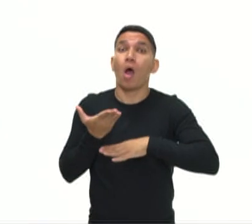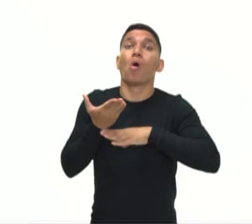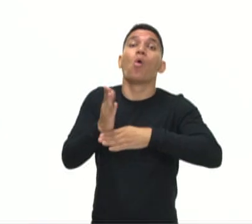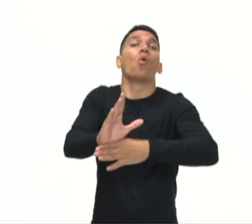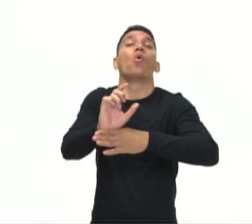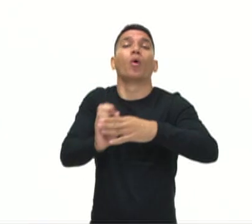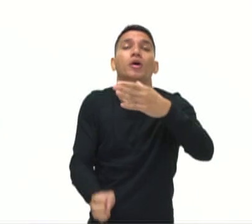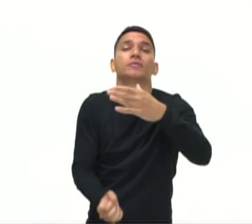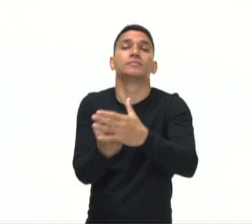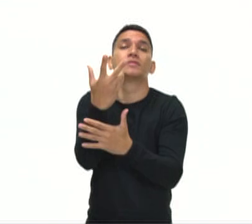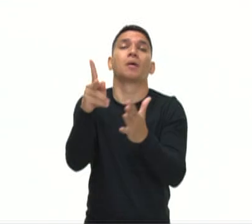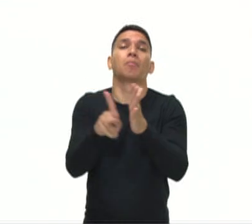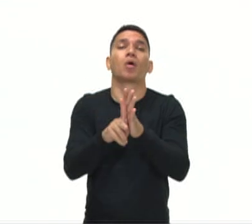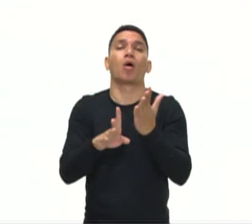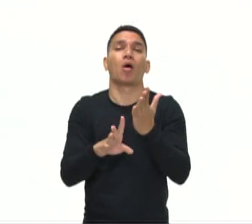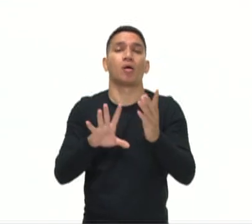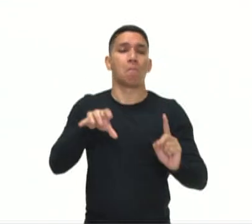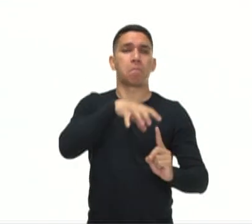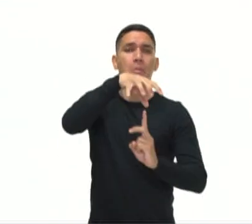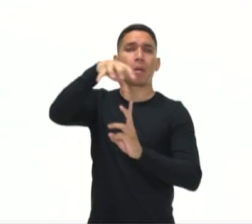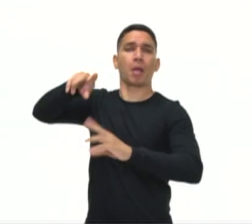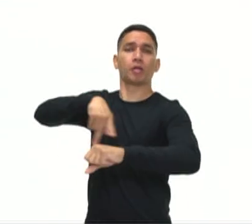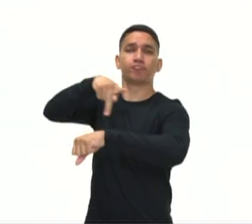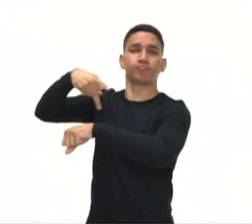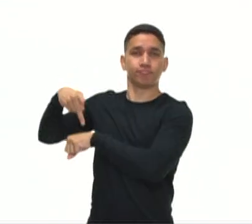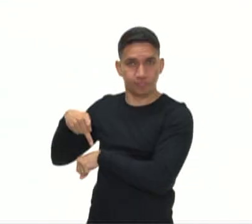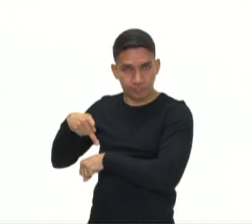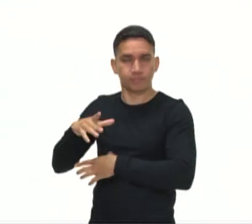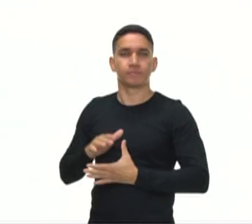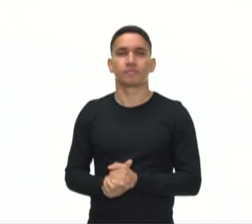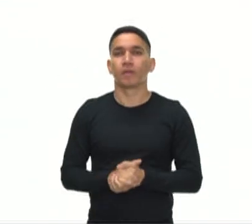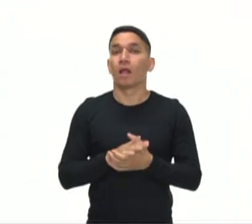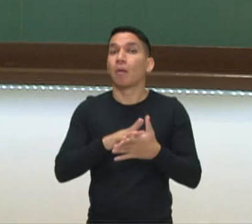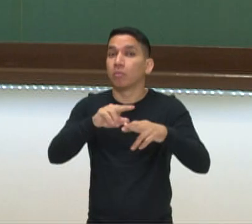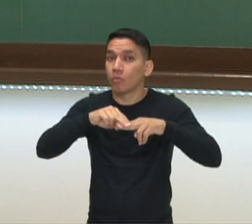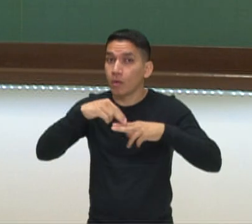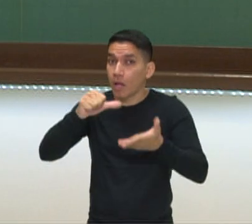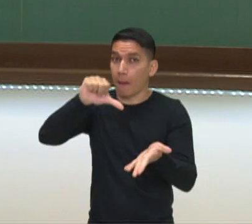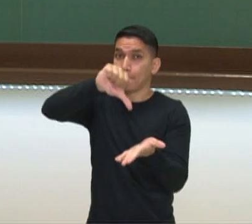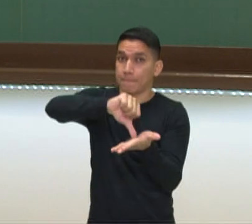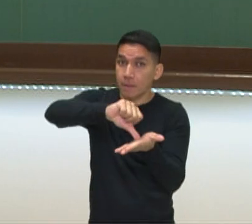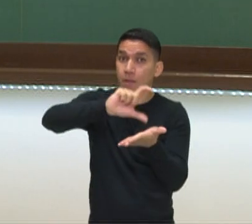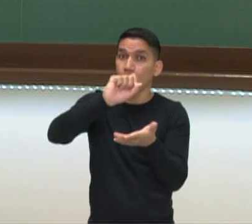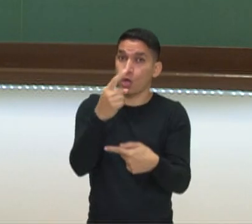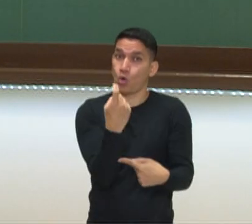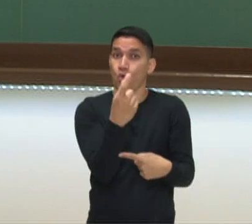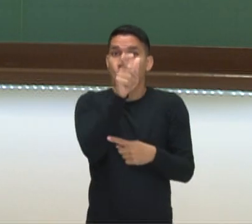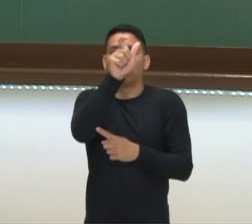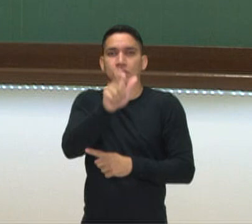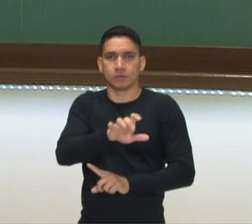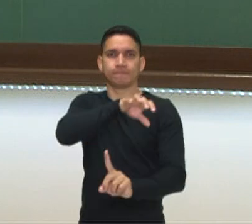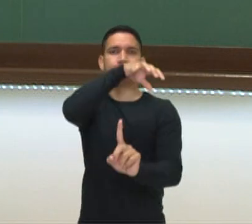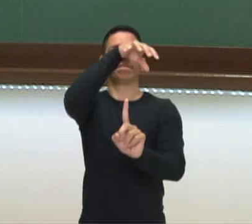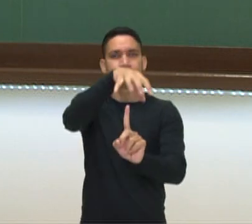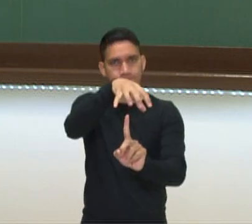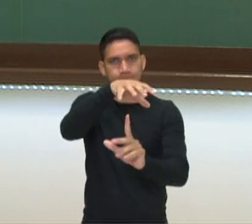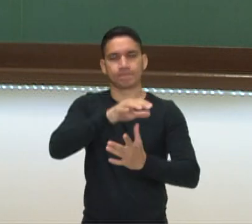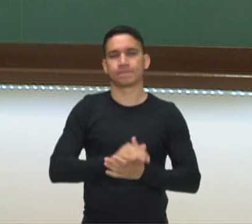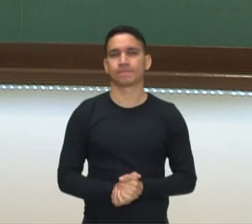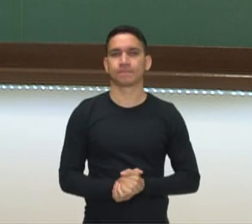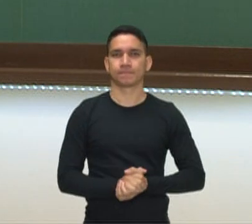para a formação das monarquias nacionais, para a centralização do poder nas mãos de um rei, né? Do